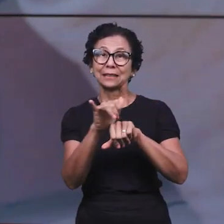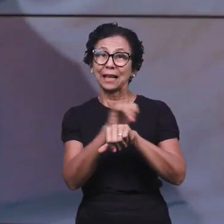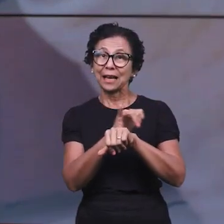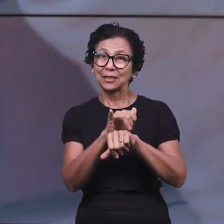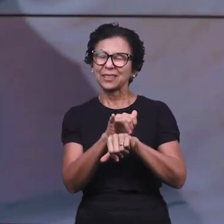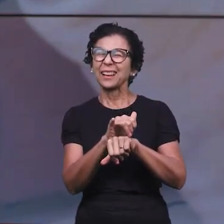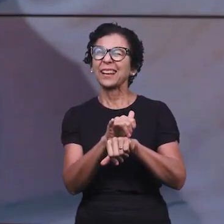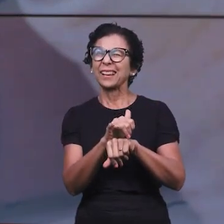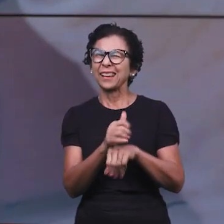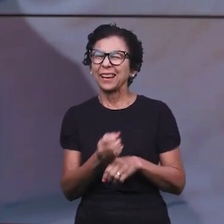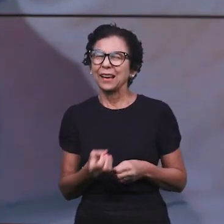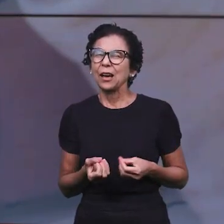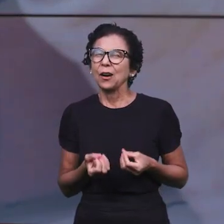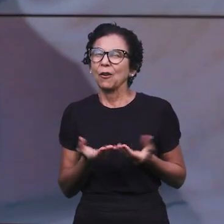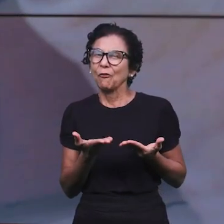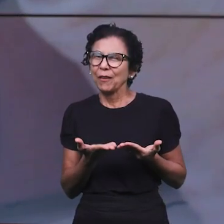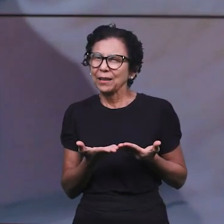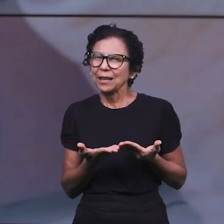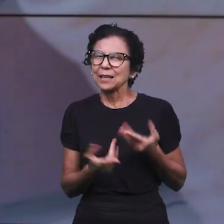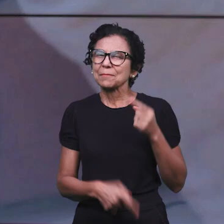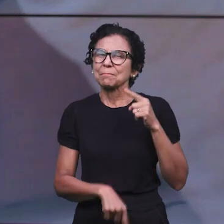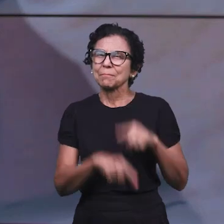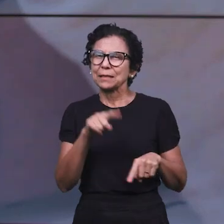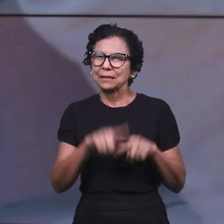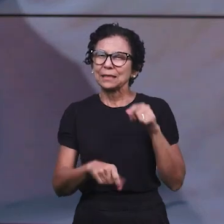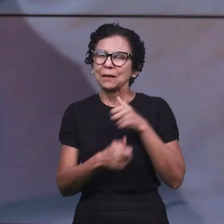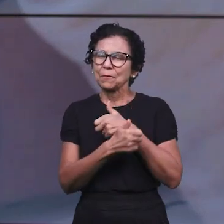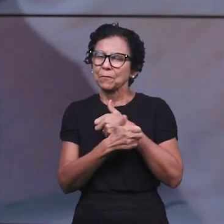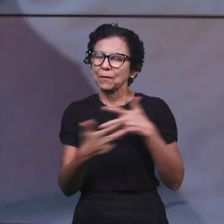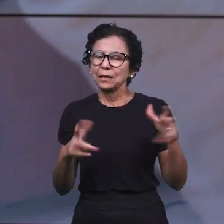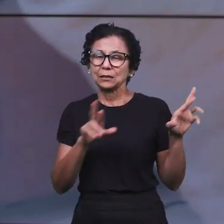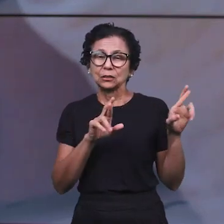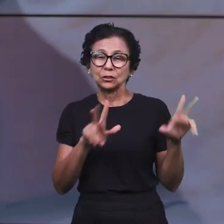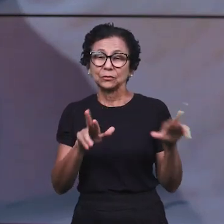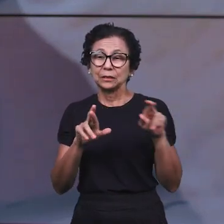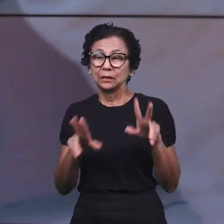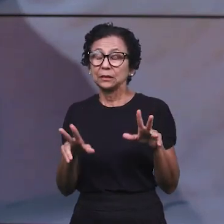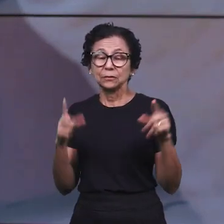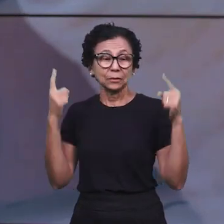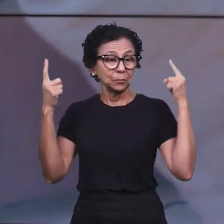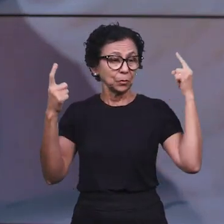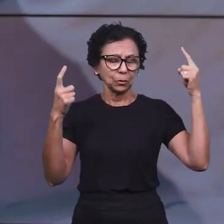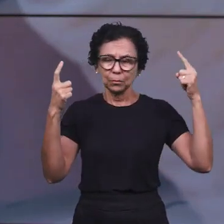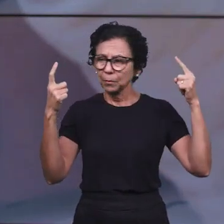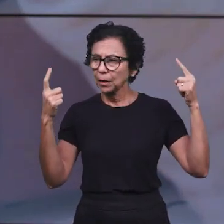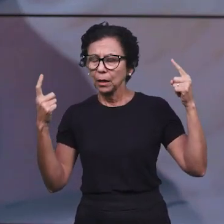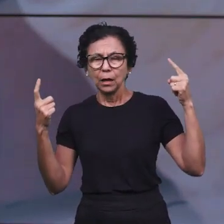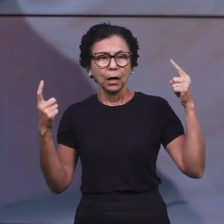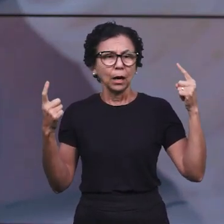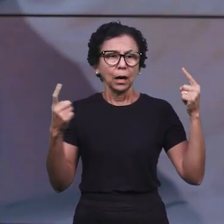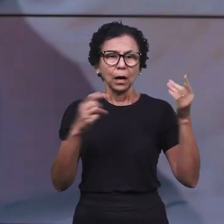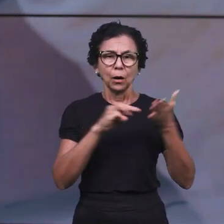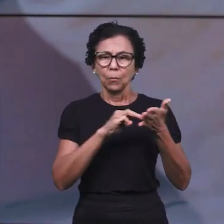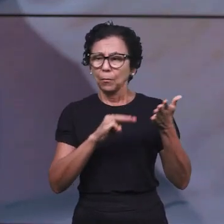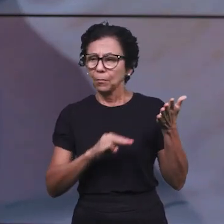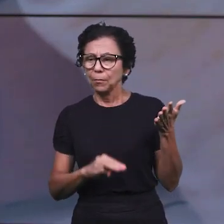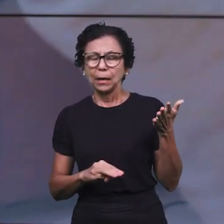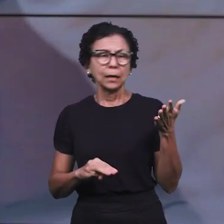materiais, muitas ferramentas diferentes. E você fica preocupado procurando, às vezes, um método